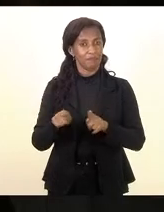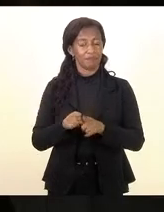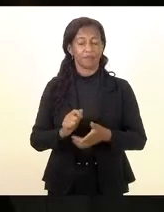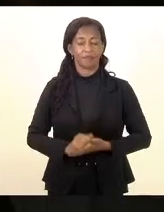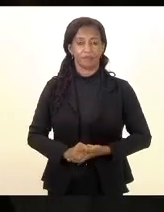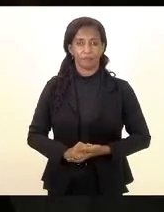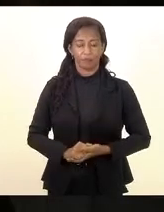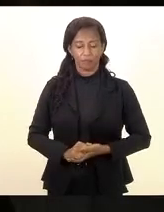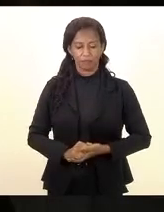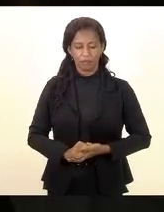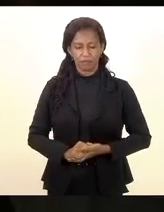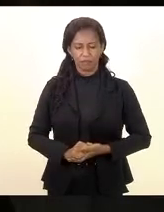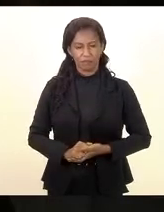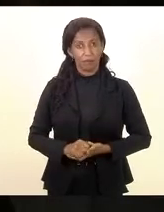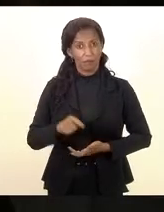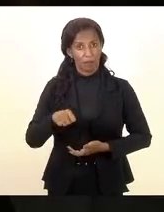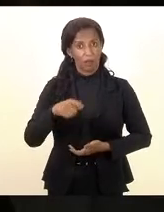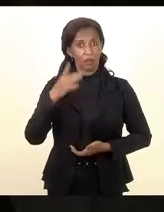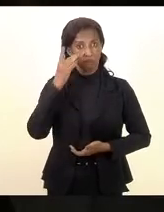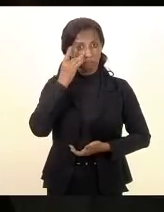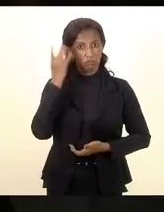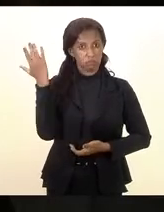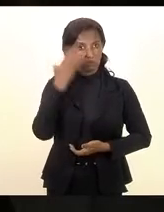isso é uma constatação